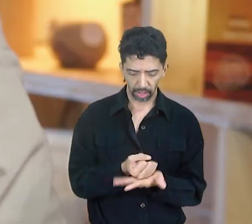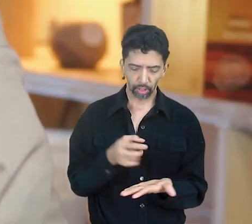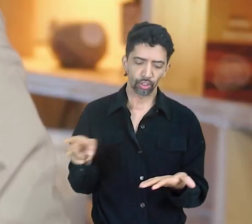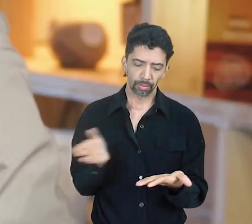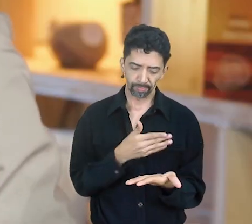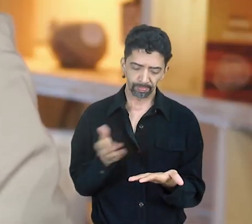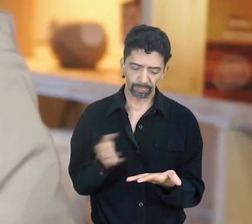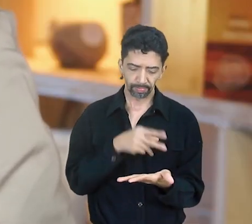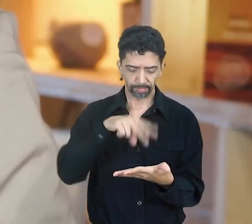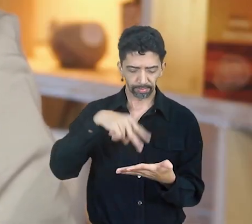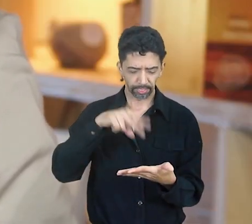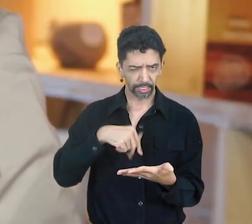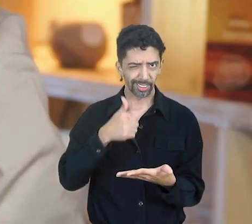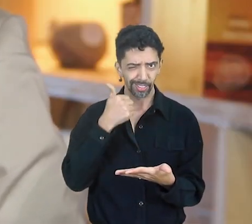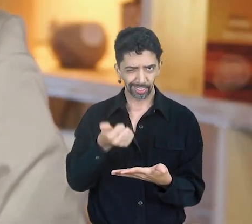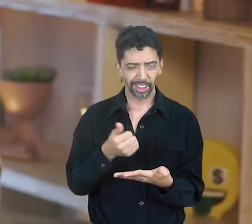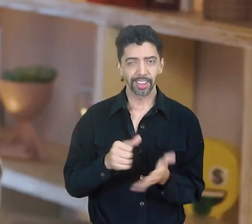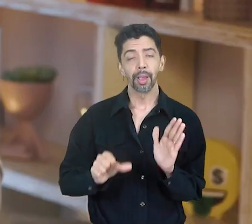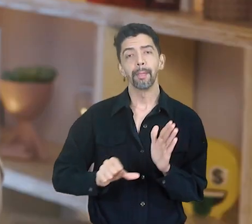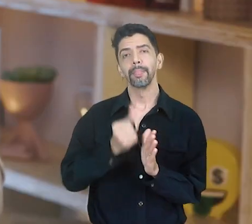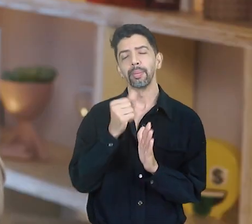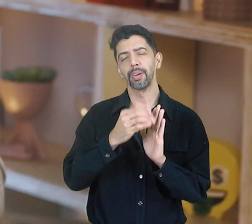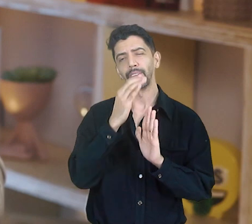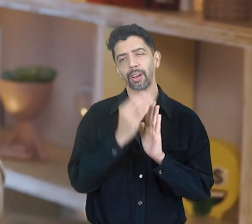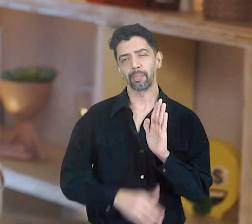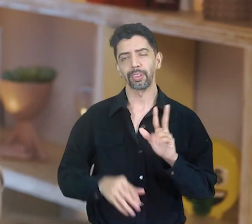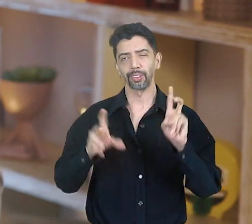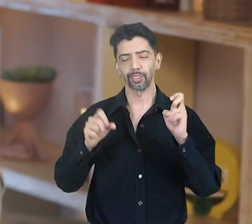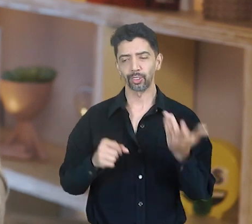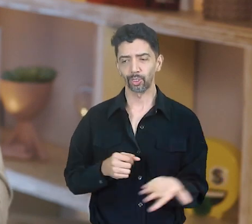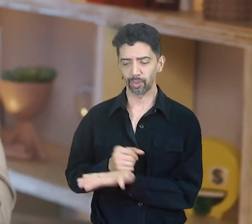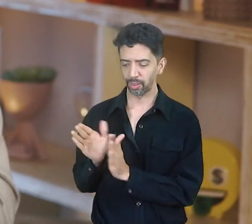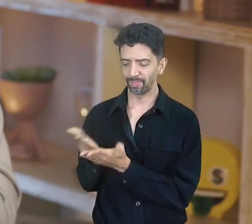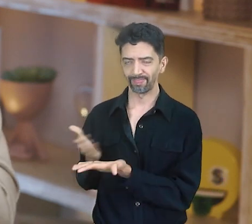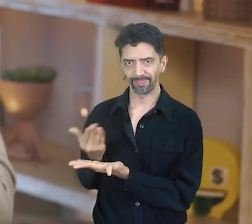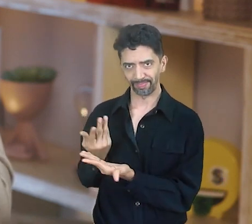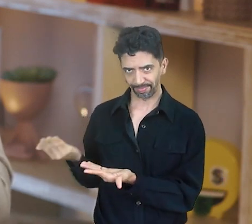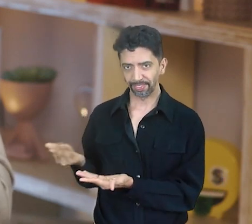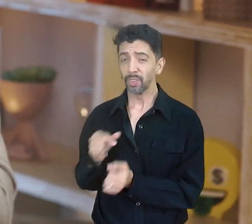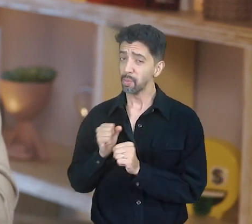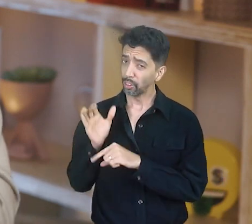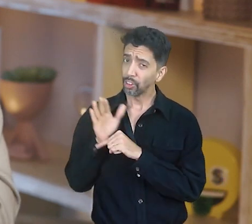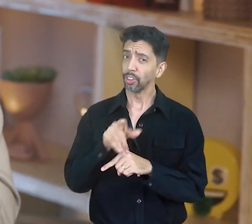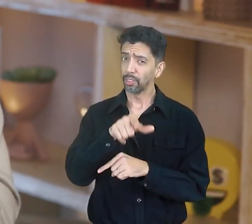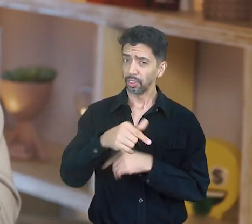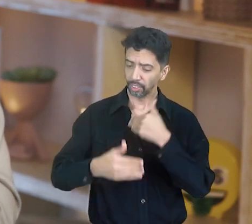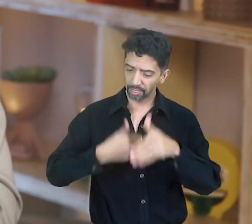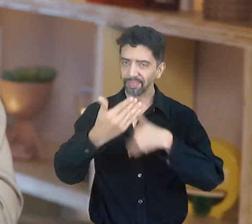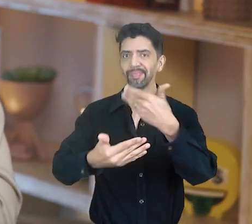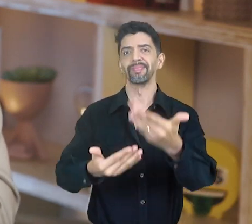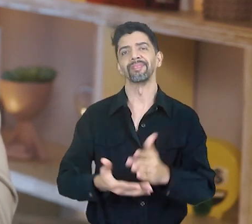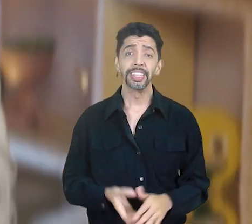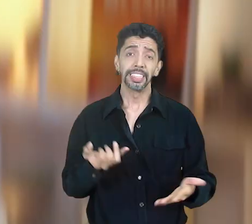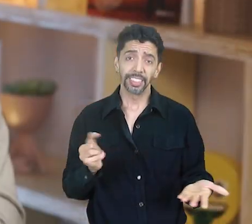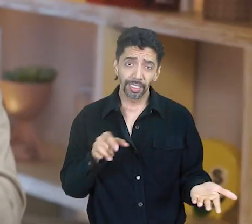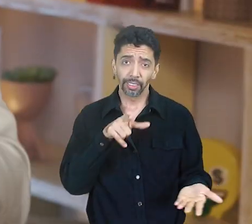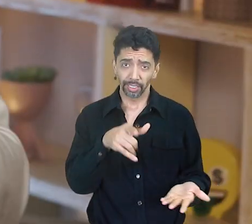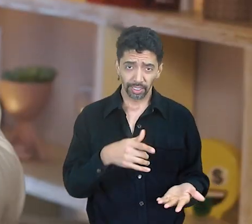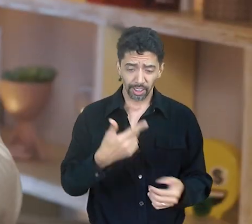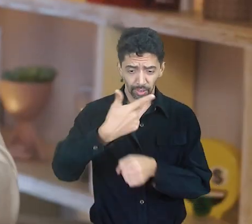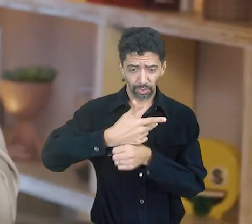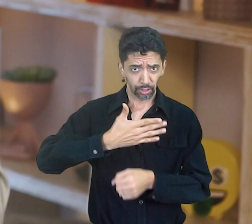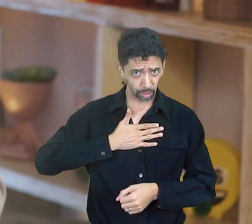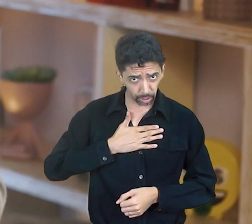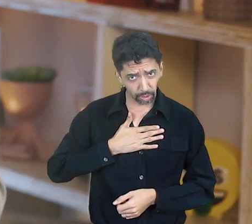Então, tá aí a minha orientação. Primeiro capítulo do Terapia Financeira pode te ajudar a dar o primeiro passo. Se